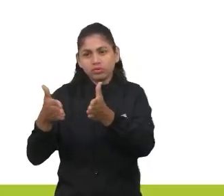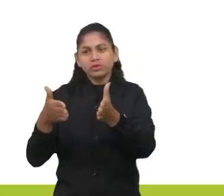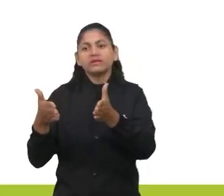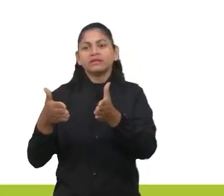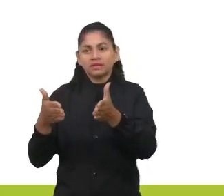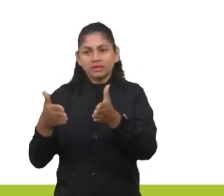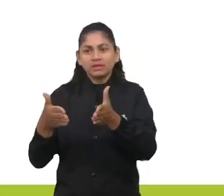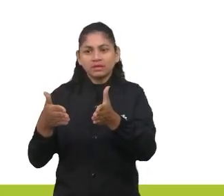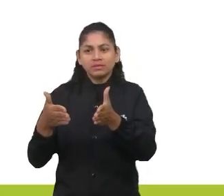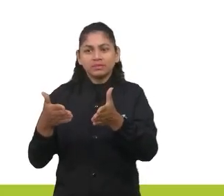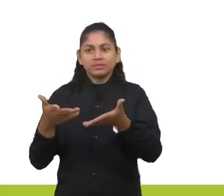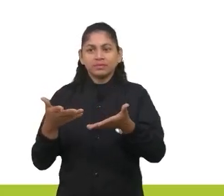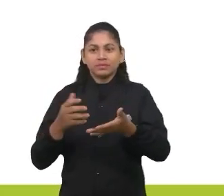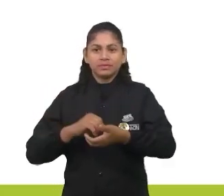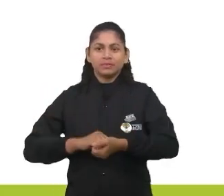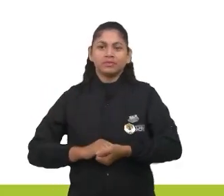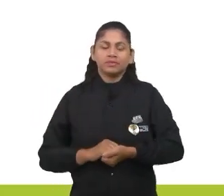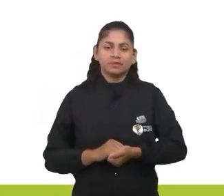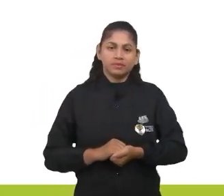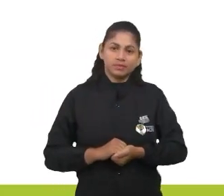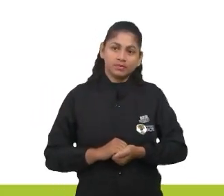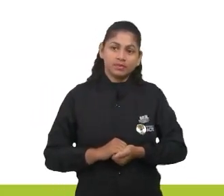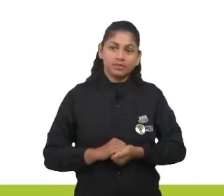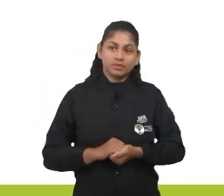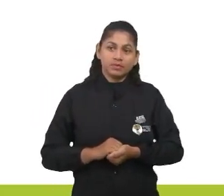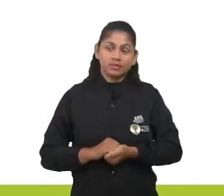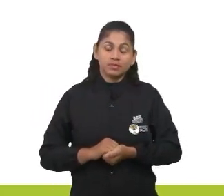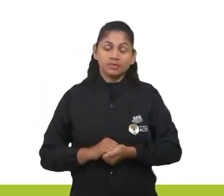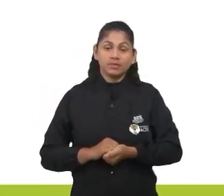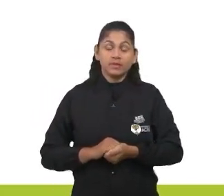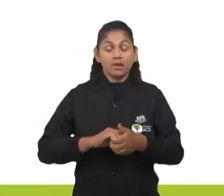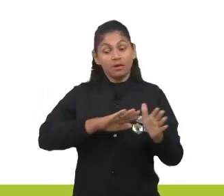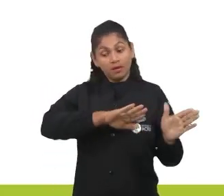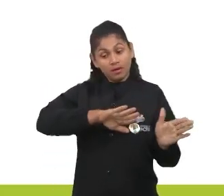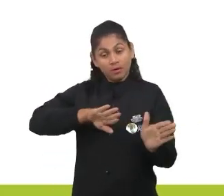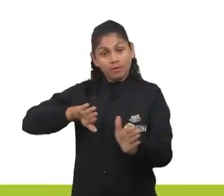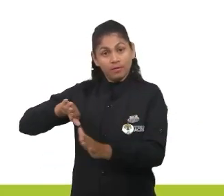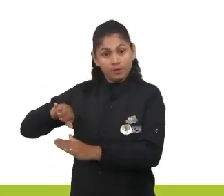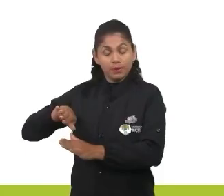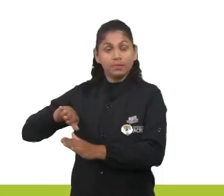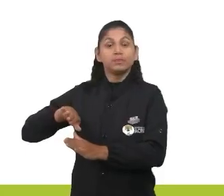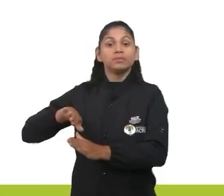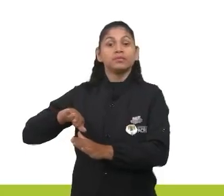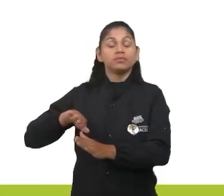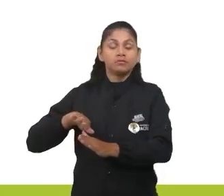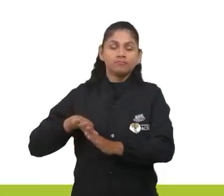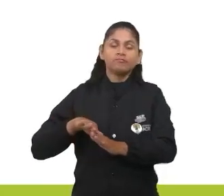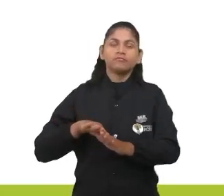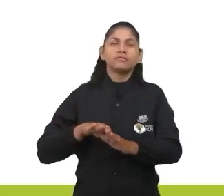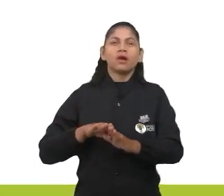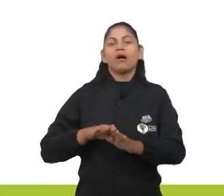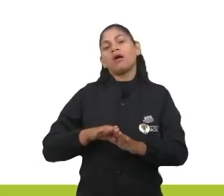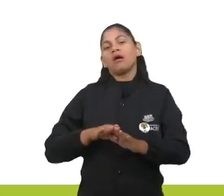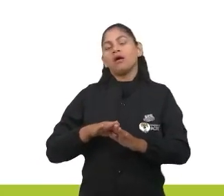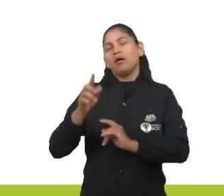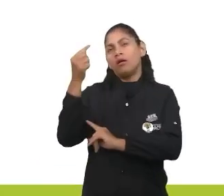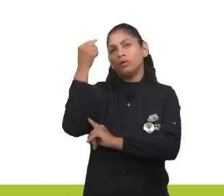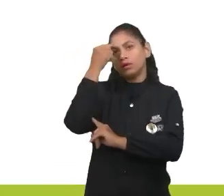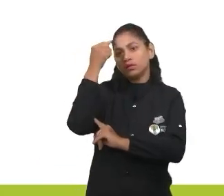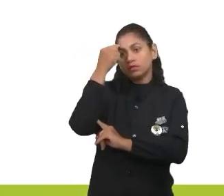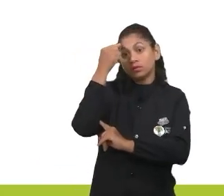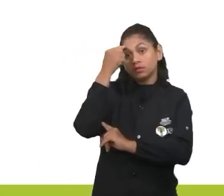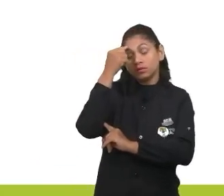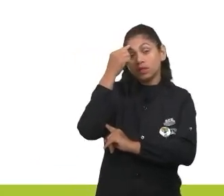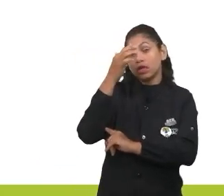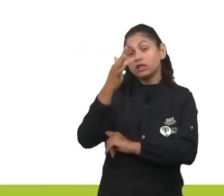Então, além de tratar esse tema da razão instrumental, a Escola de Frankfurt também investigou